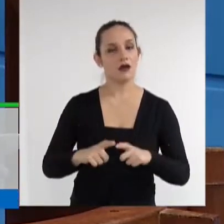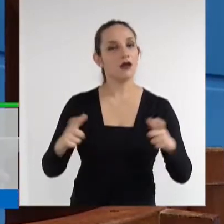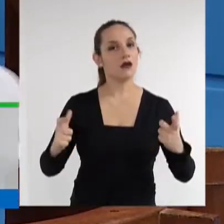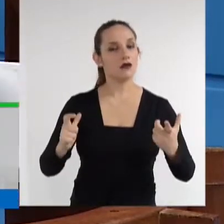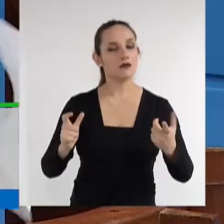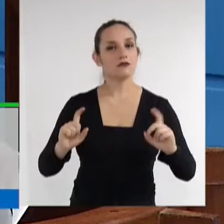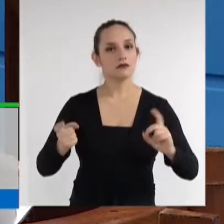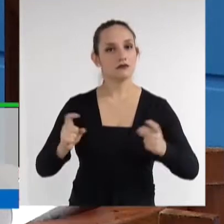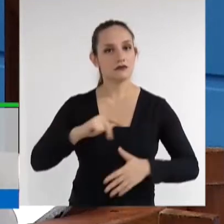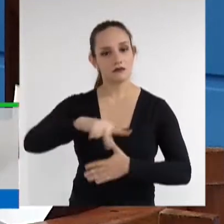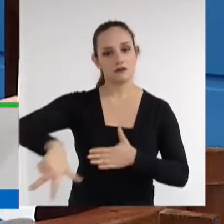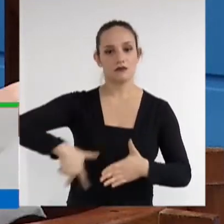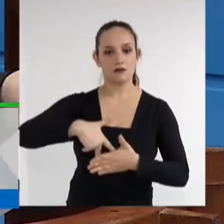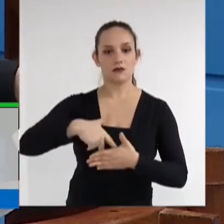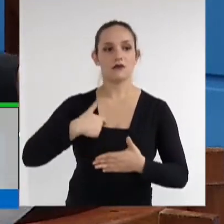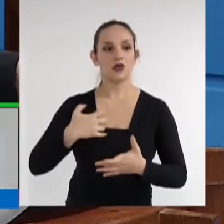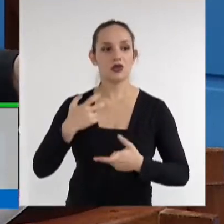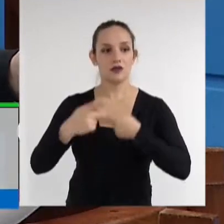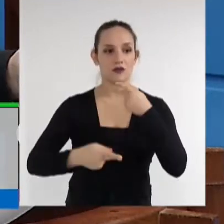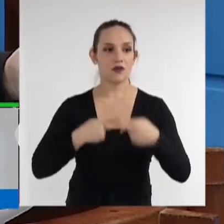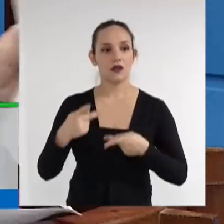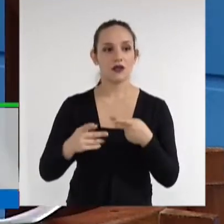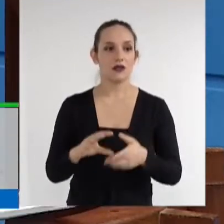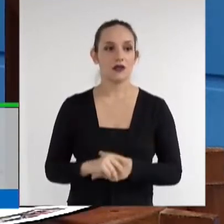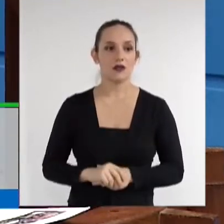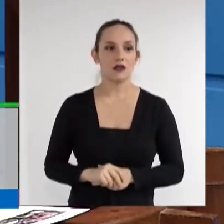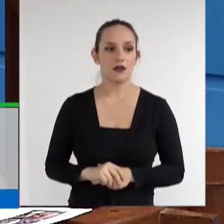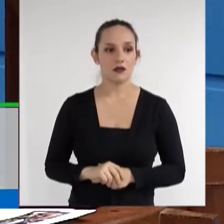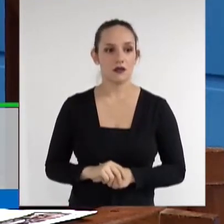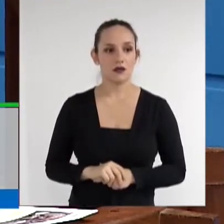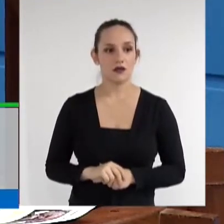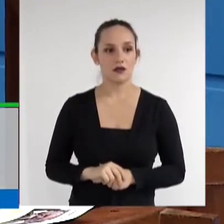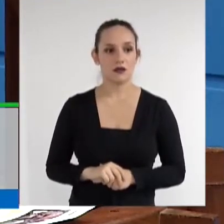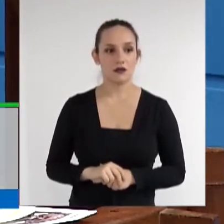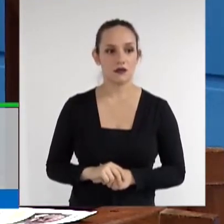fazer aqui uma fala